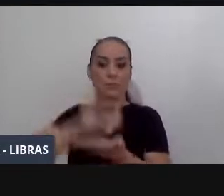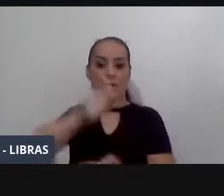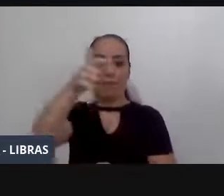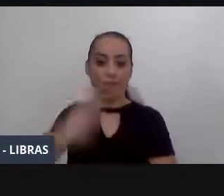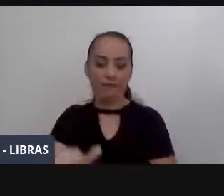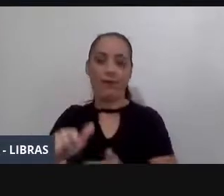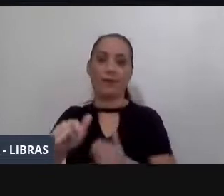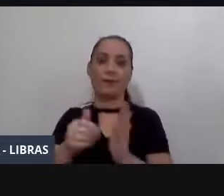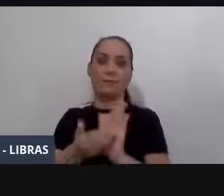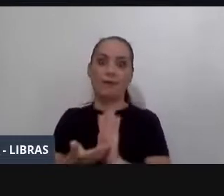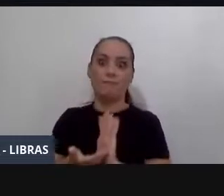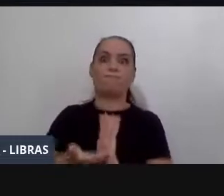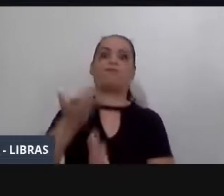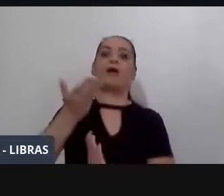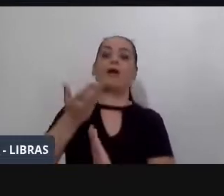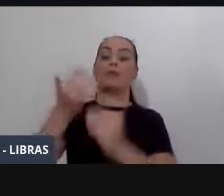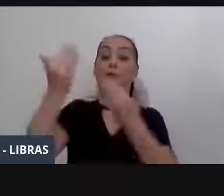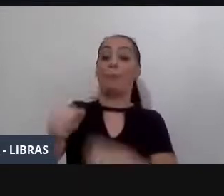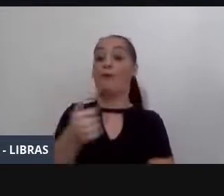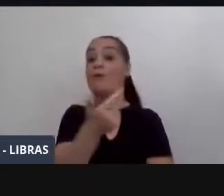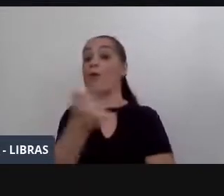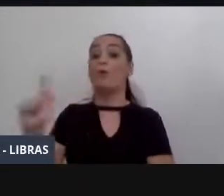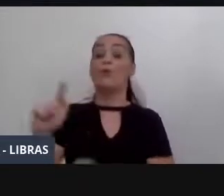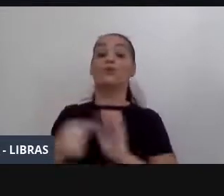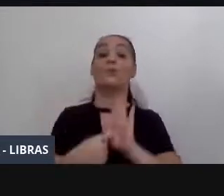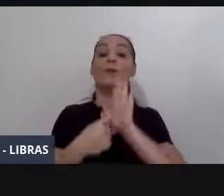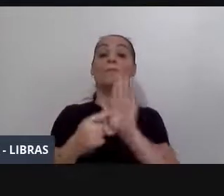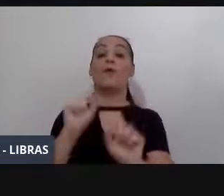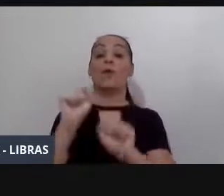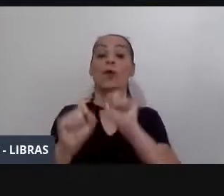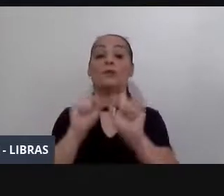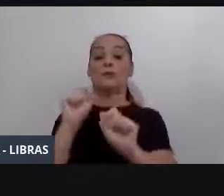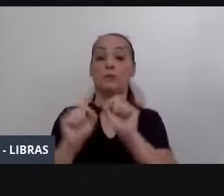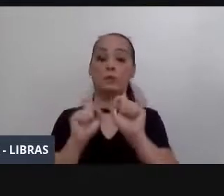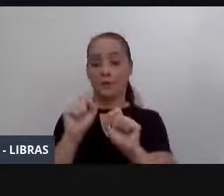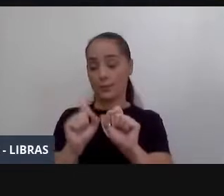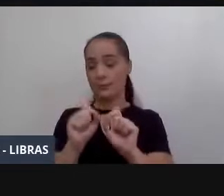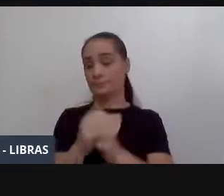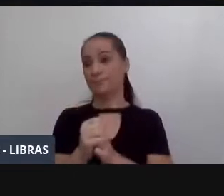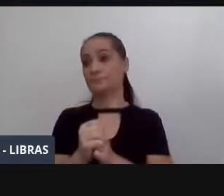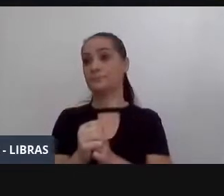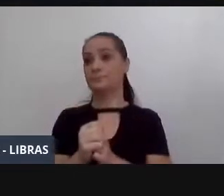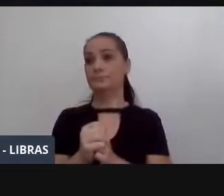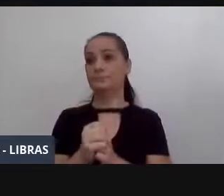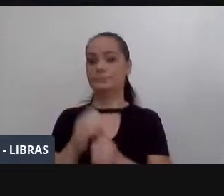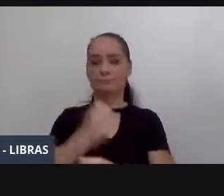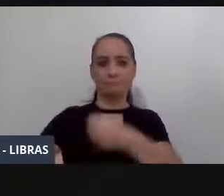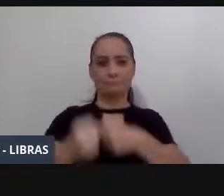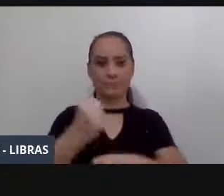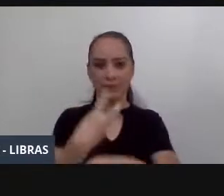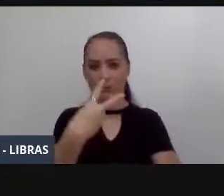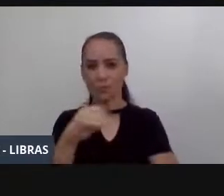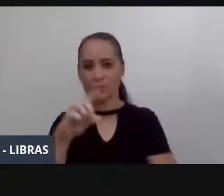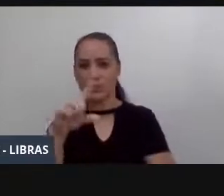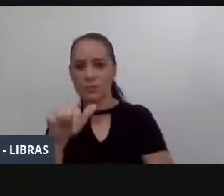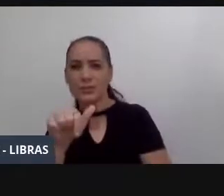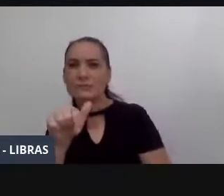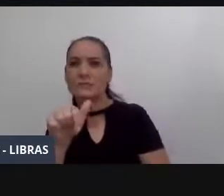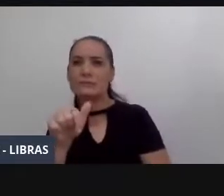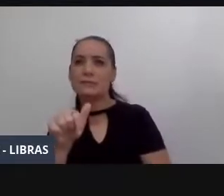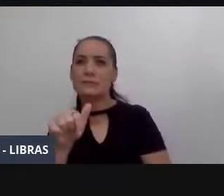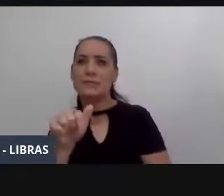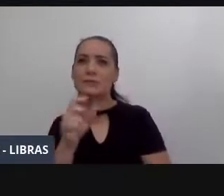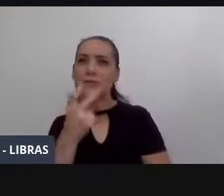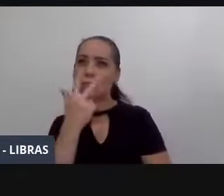a última prova, que mostra que somente a última prova que foi de 2017, se não me engano, cerca de 7 mil pessoas